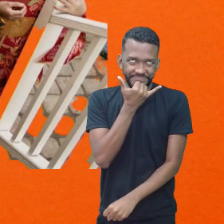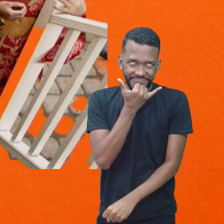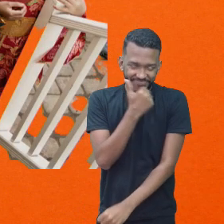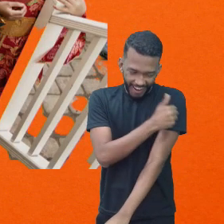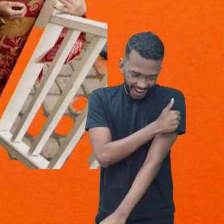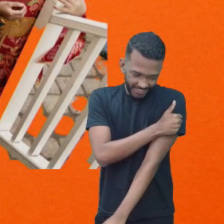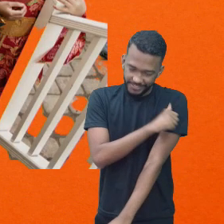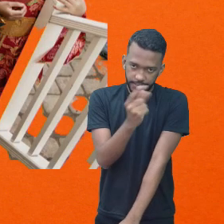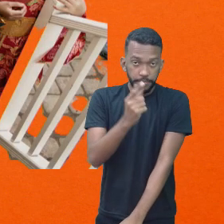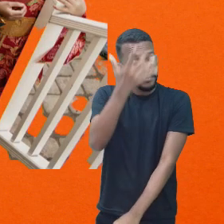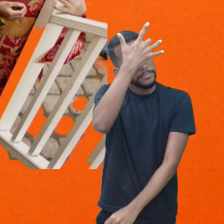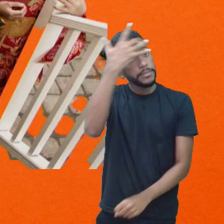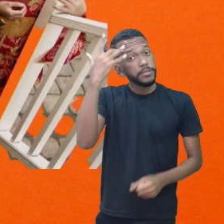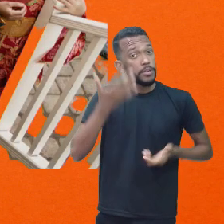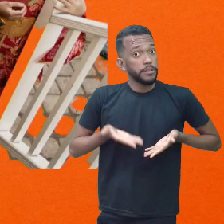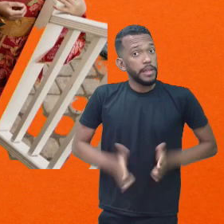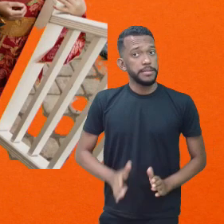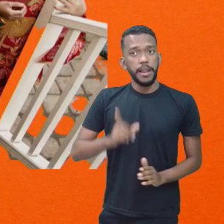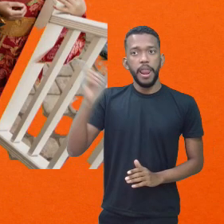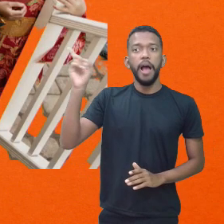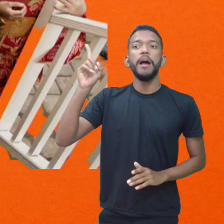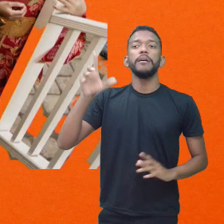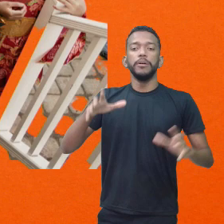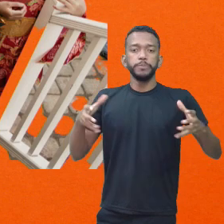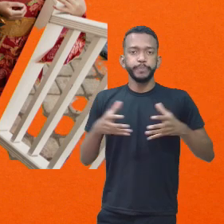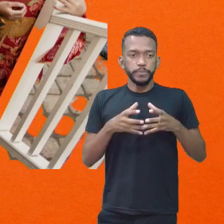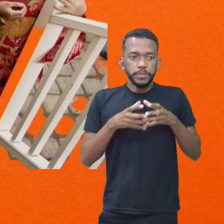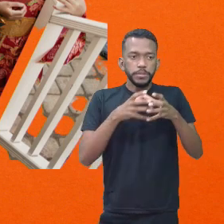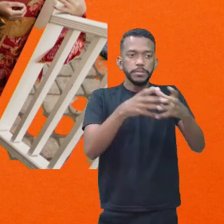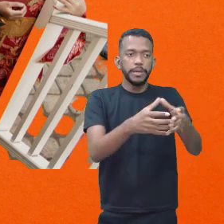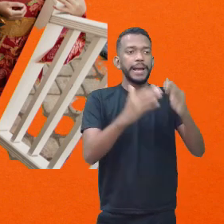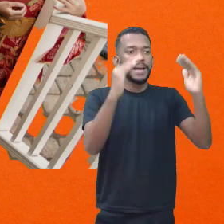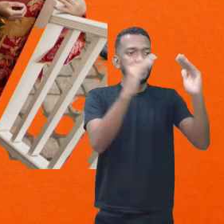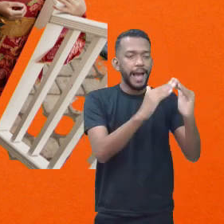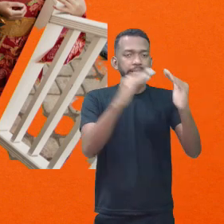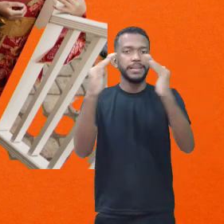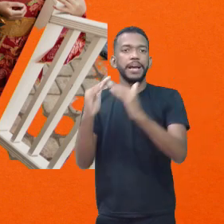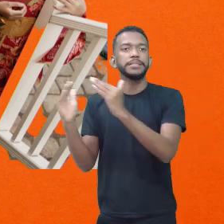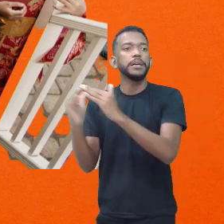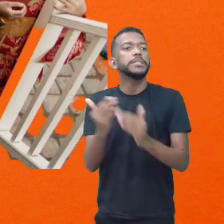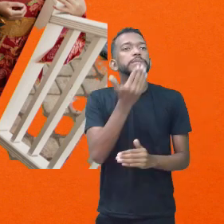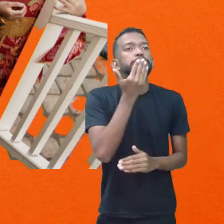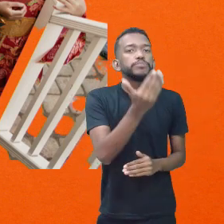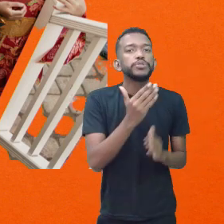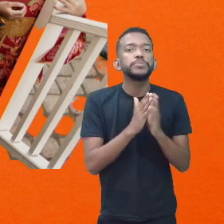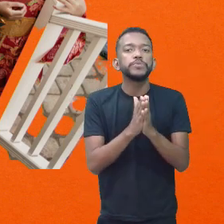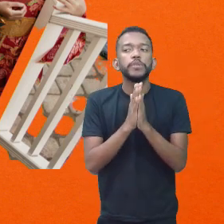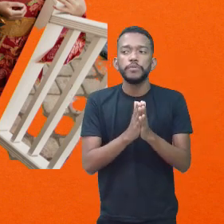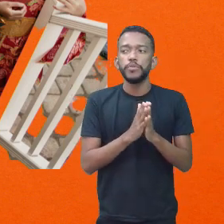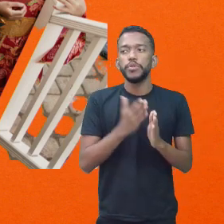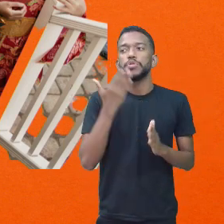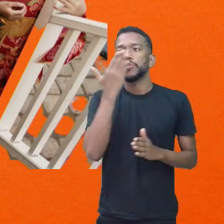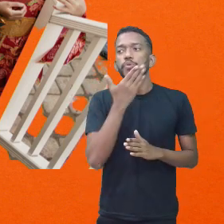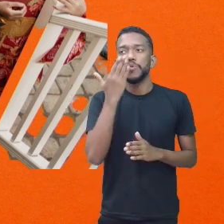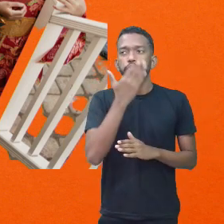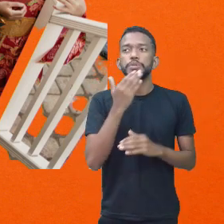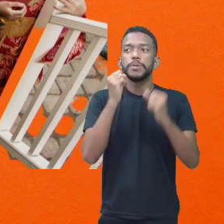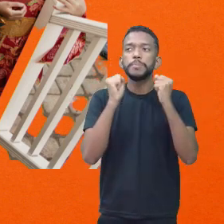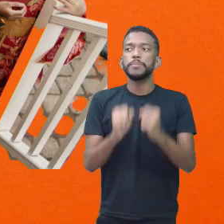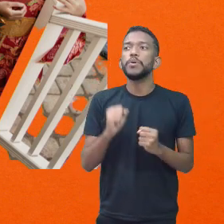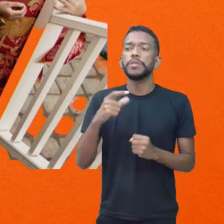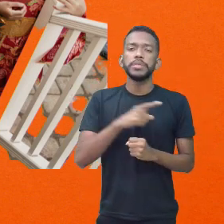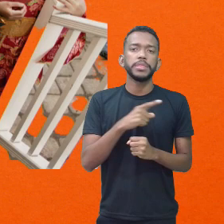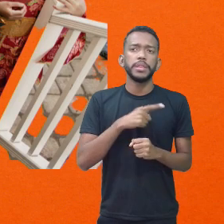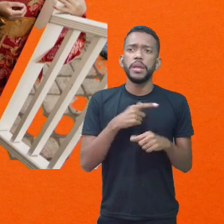os nativos, eles vão de casa em casa nos Estados Unidos pedindo um doce que podia ser